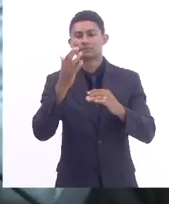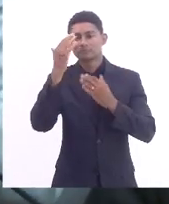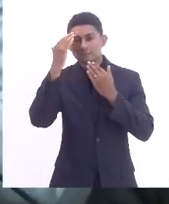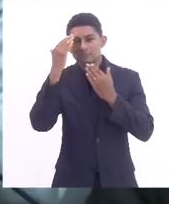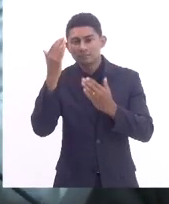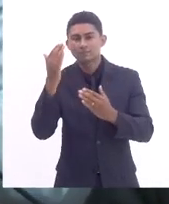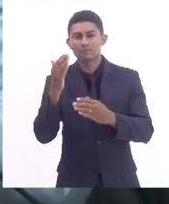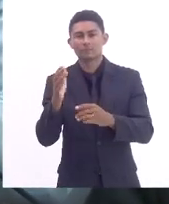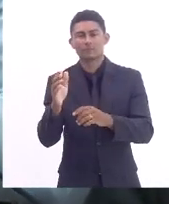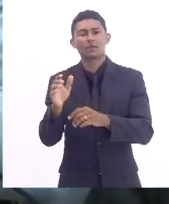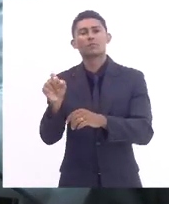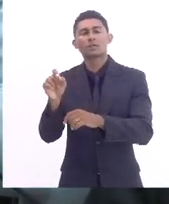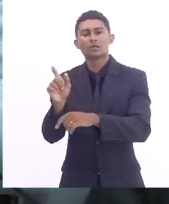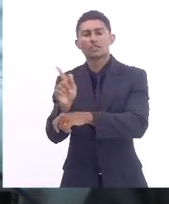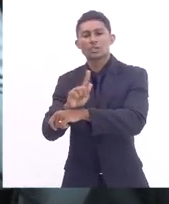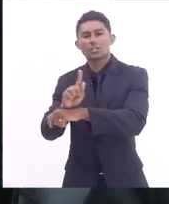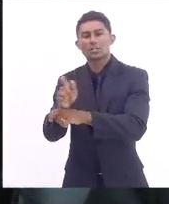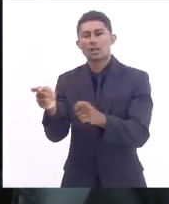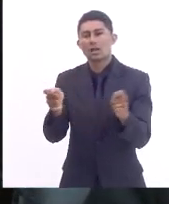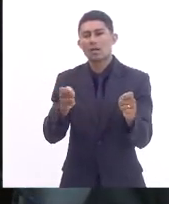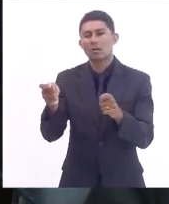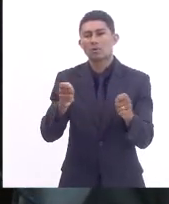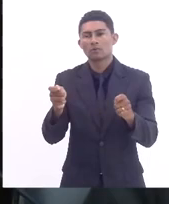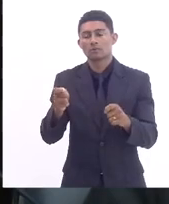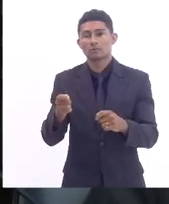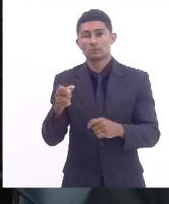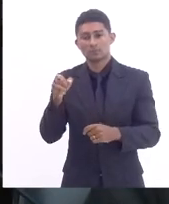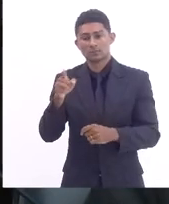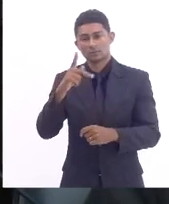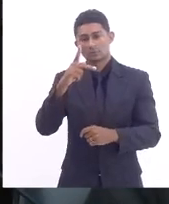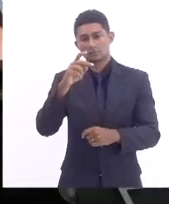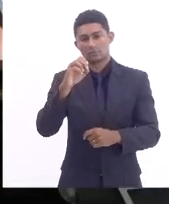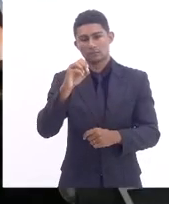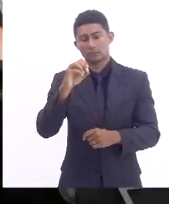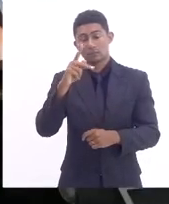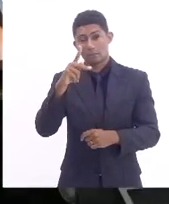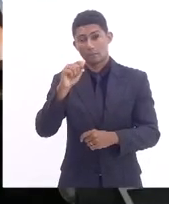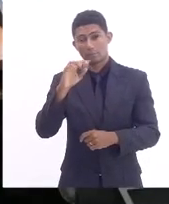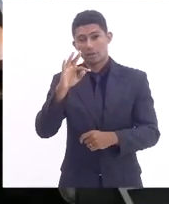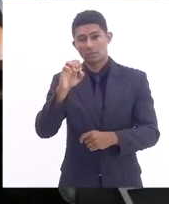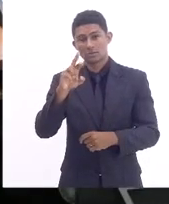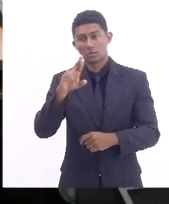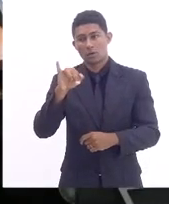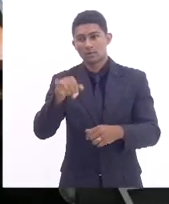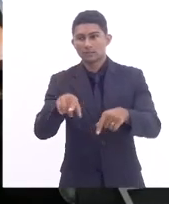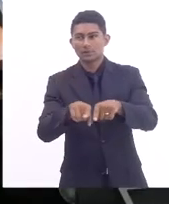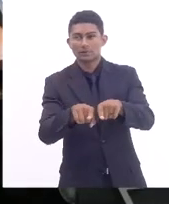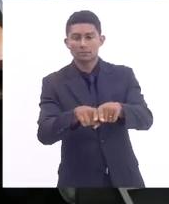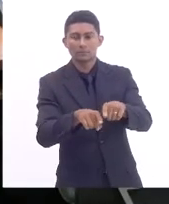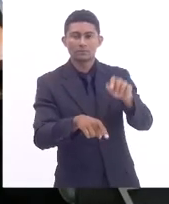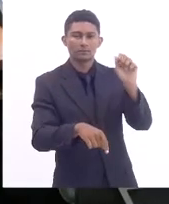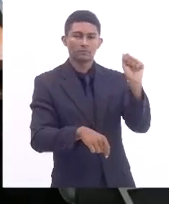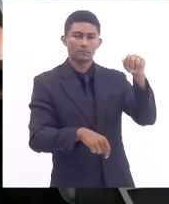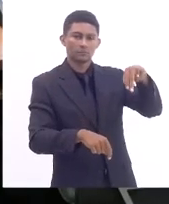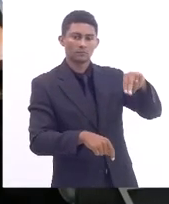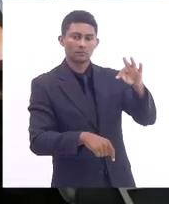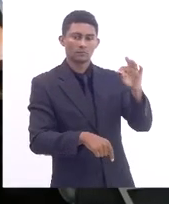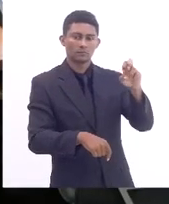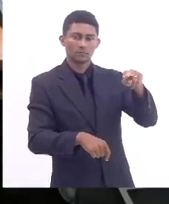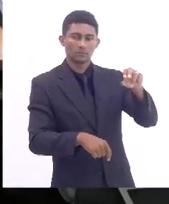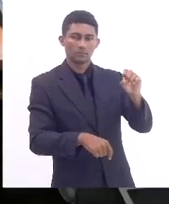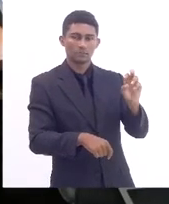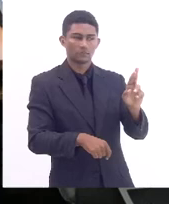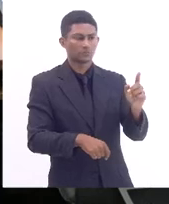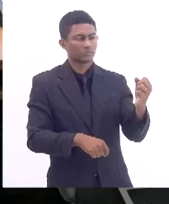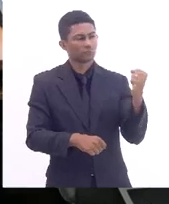gestão da intervenção E aí com todo o carinho que eutenho pelo pastor eu queria agradecer em nome do Antenor que ontem não foi um guerreiro